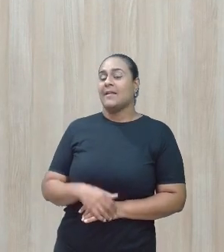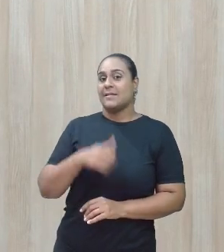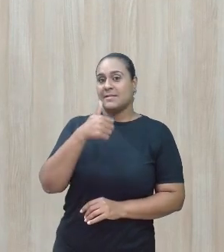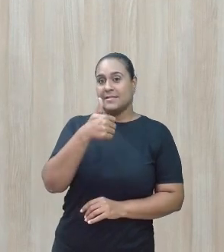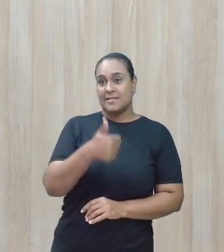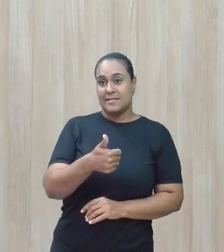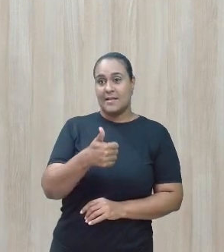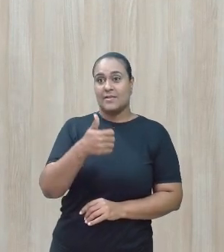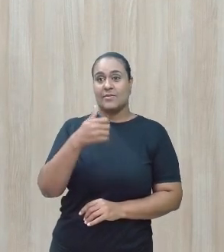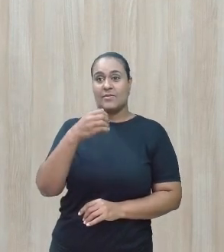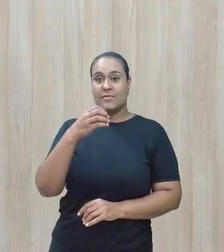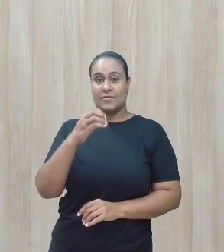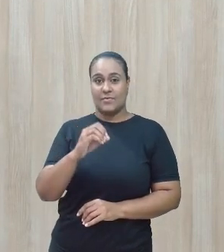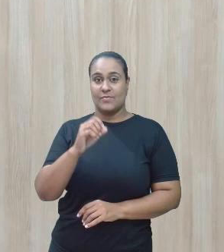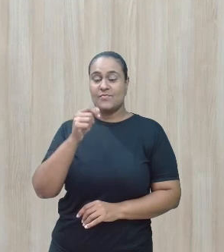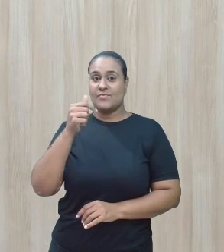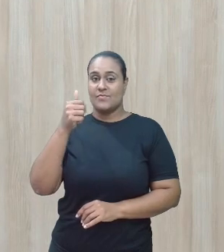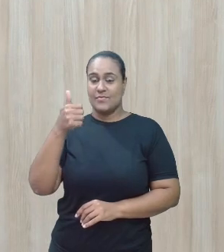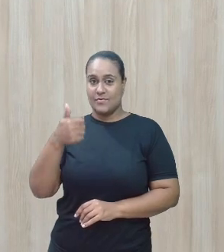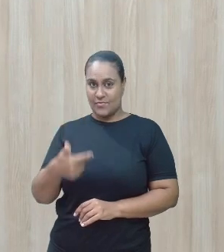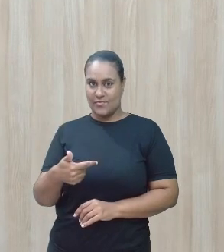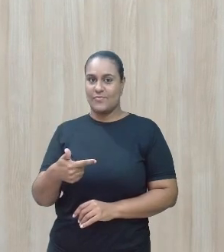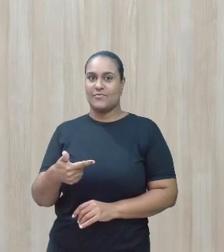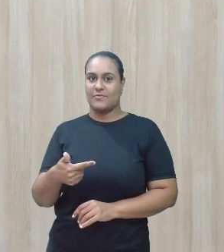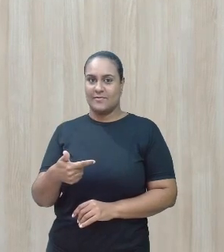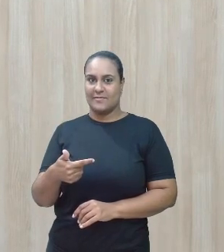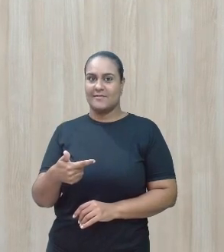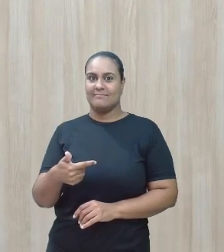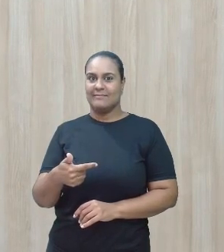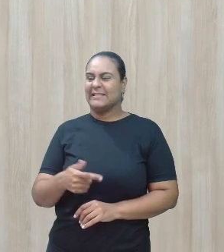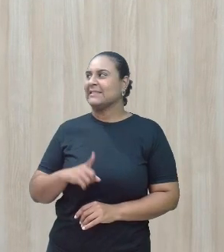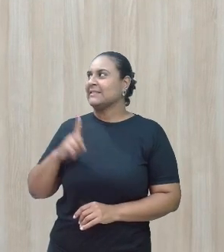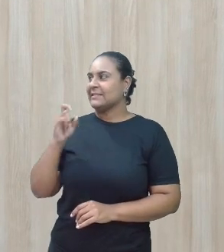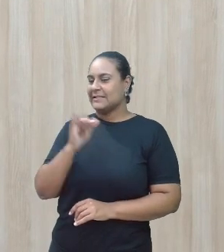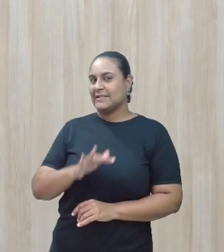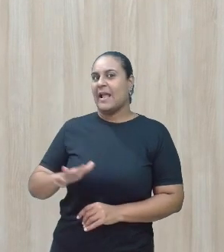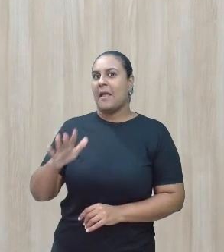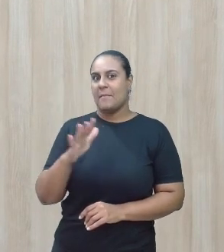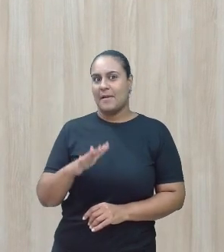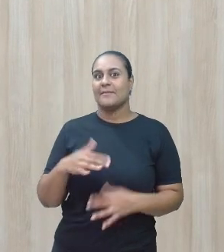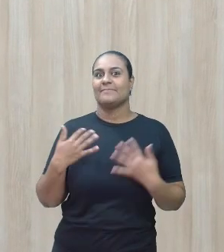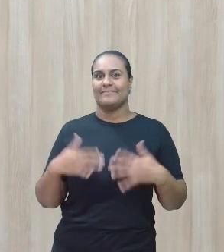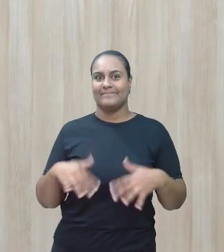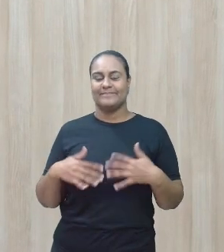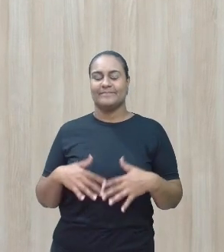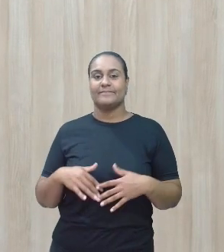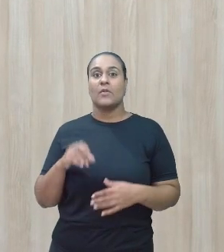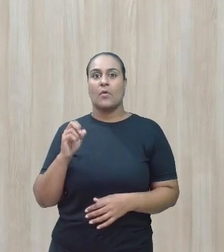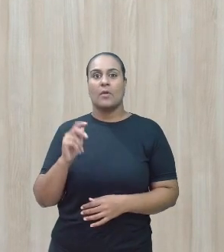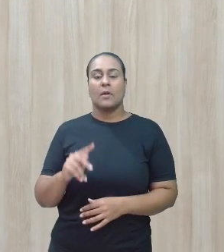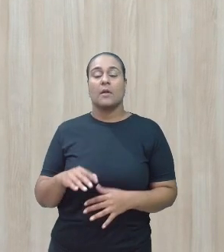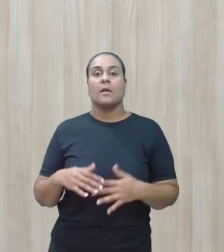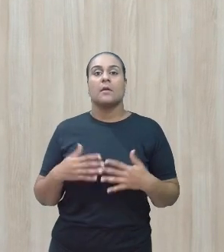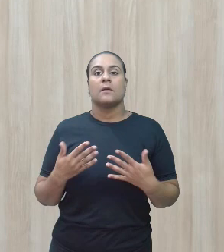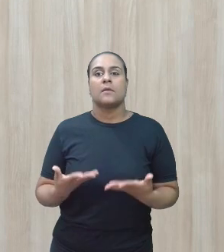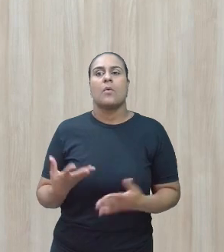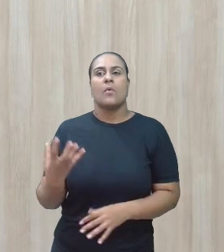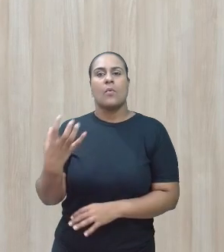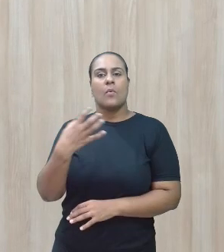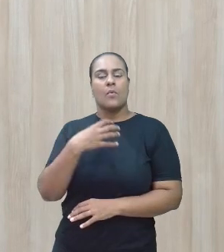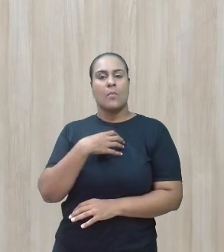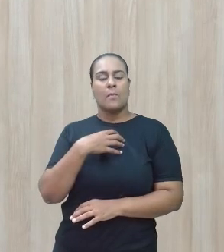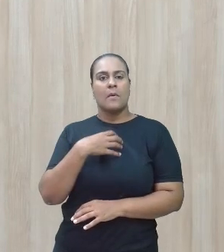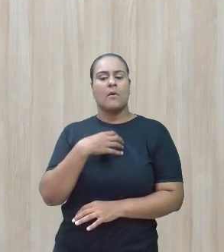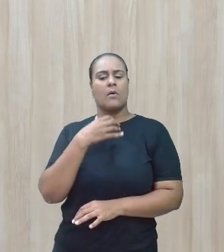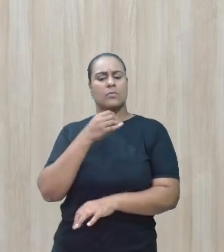mais 2 lados, ou seja, seria uma figura com 102 lados, tá certo? Então, isso são modos, isso